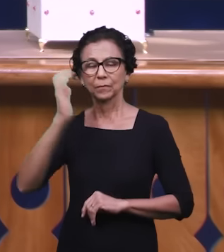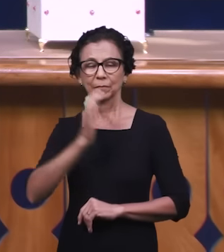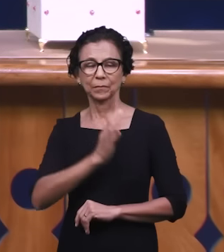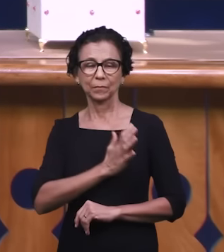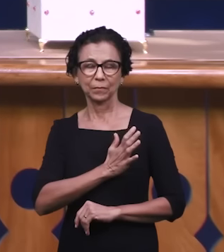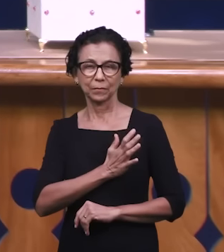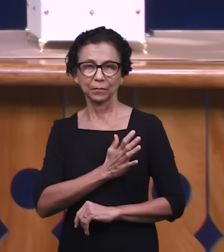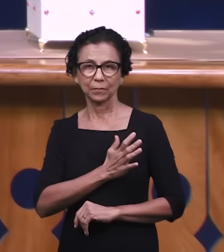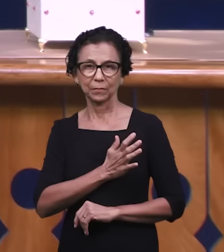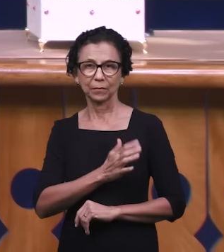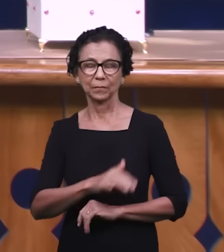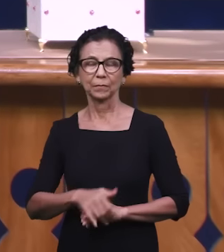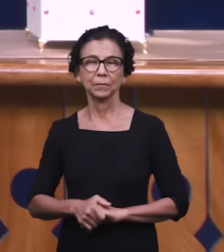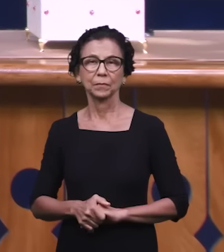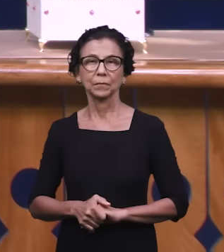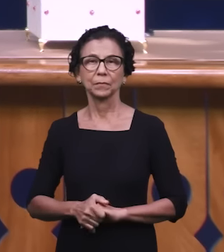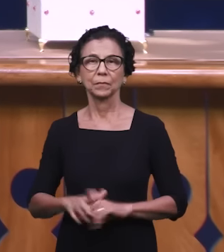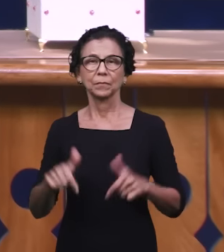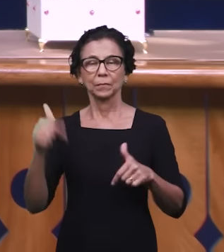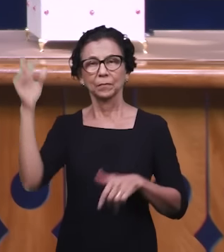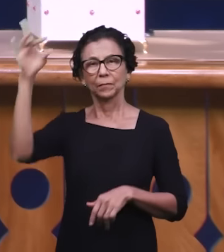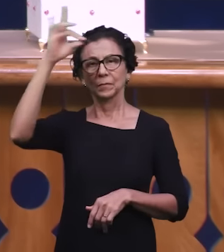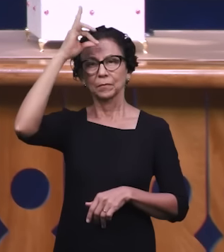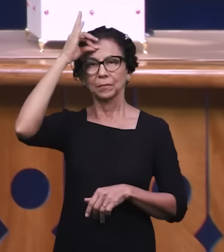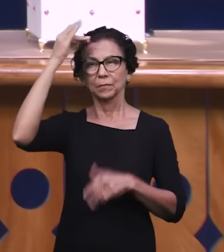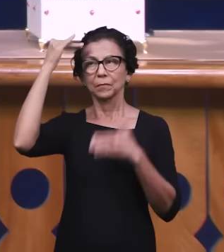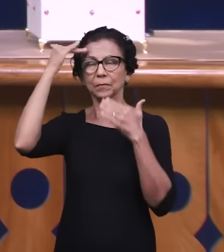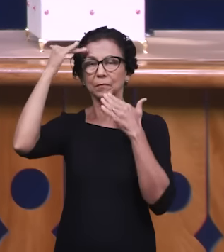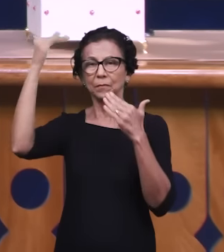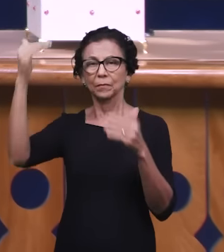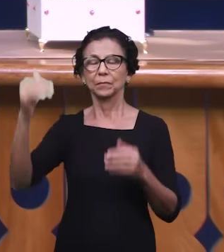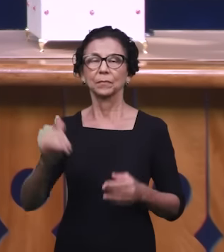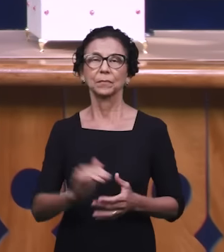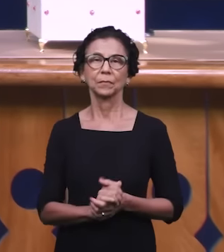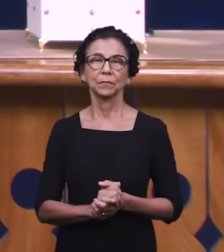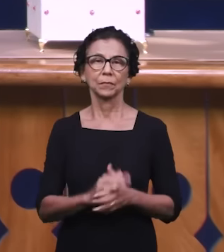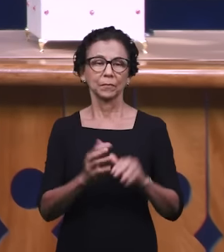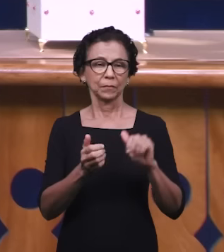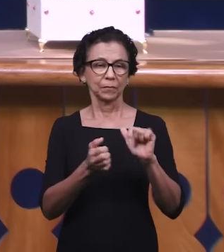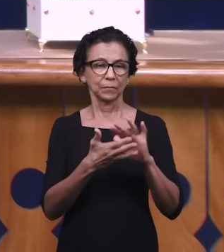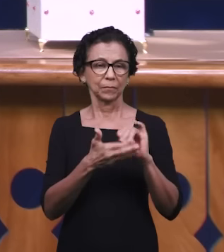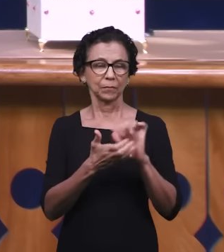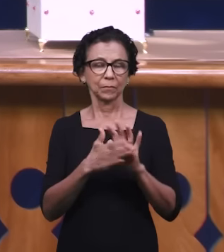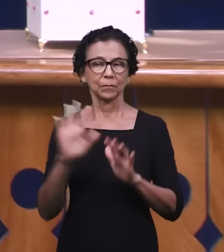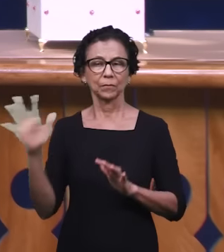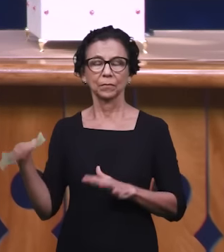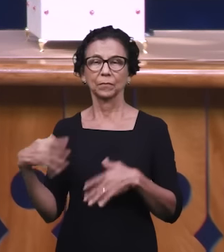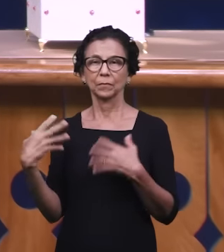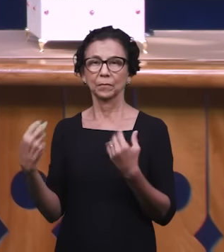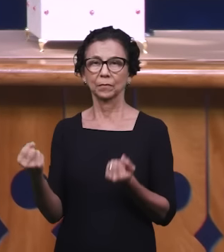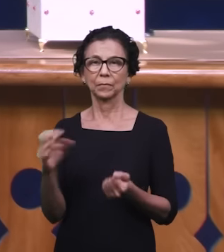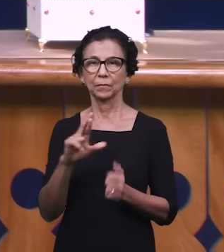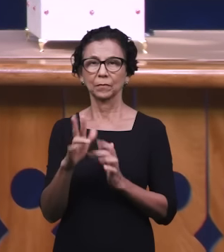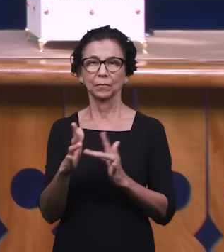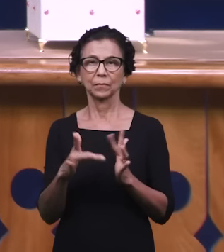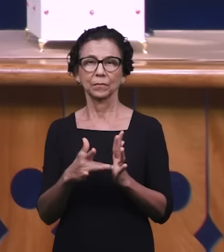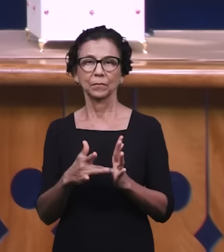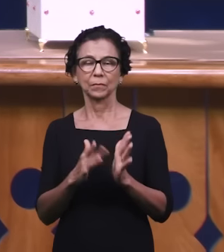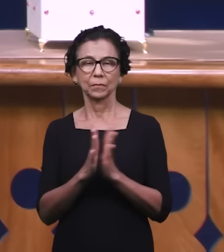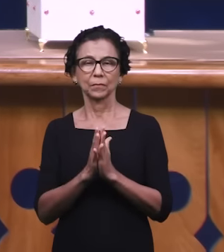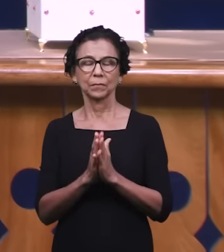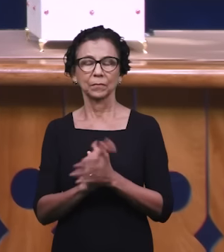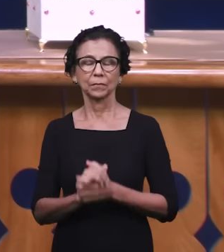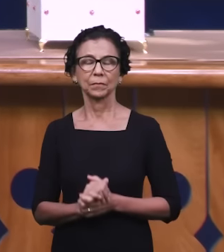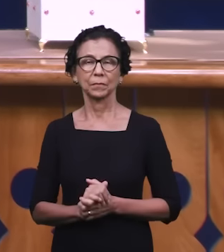pela grande operação do Espírito Santo. Recebe assim o nosso louvor, a nossa adoração, nós oramos em nome de